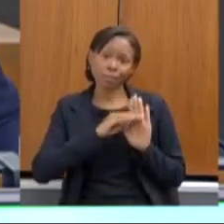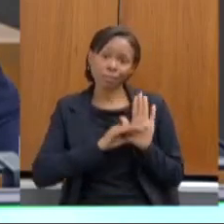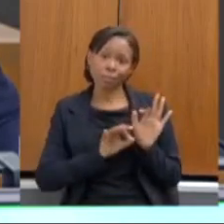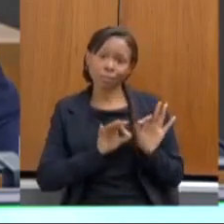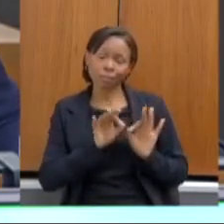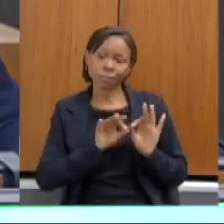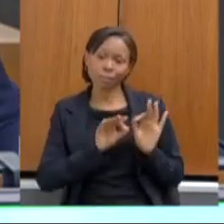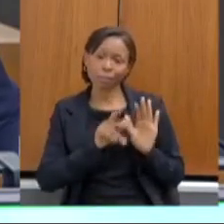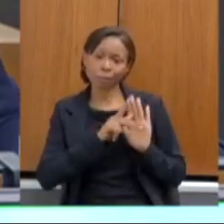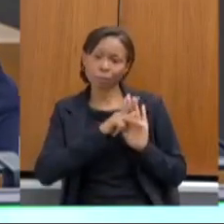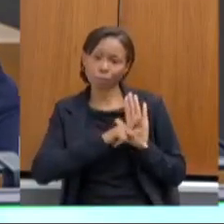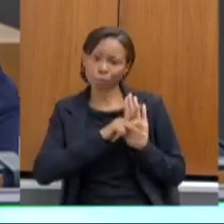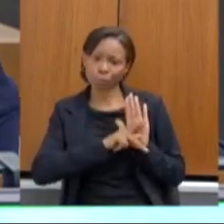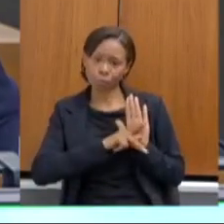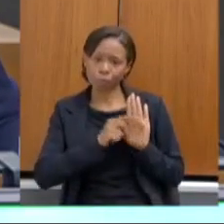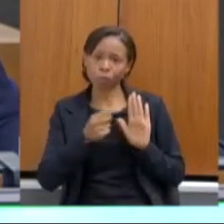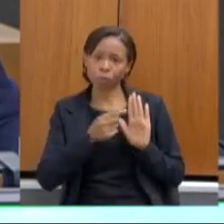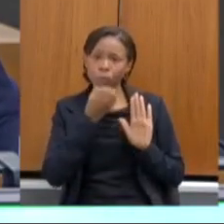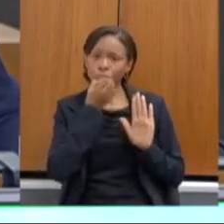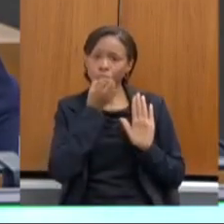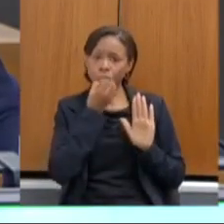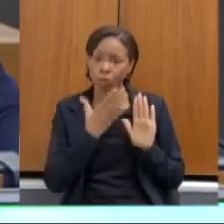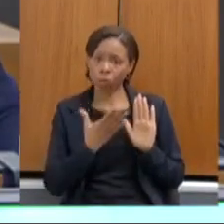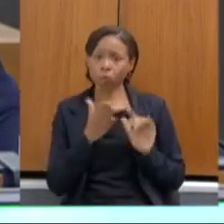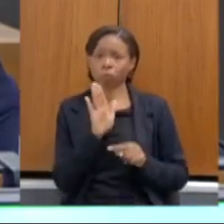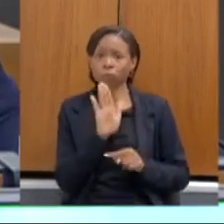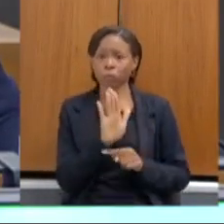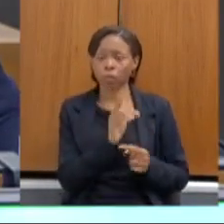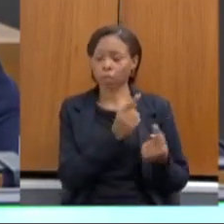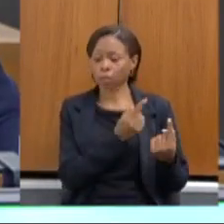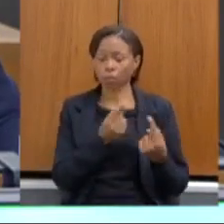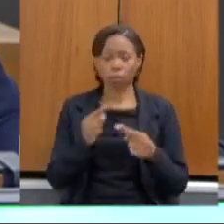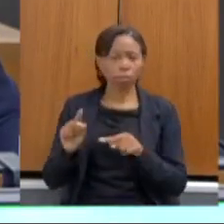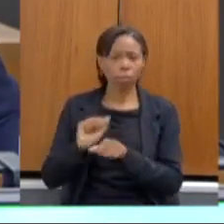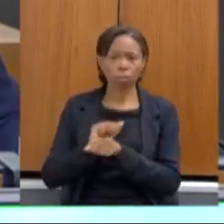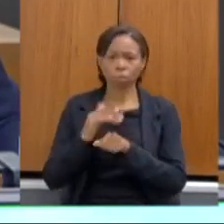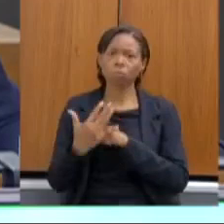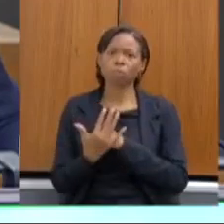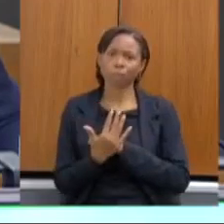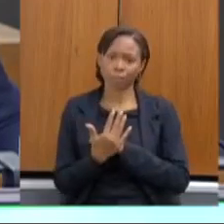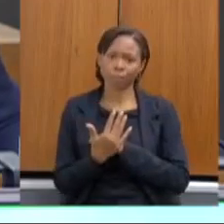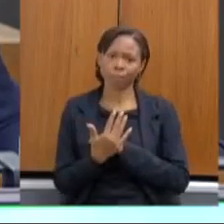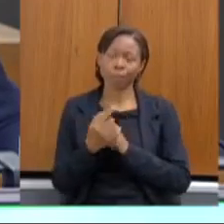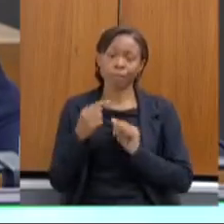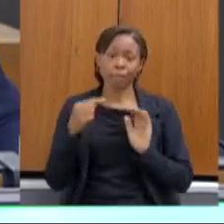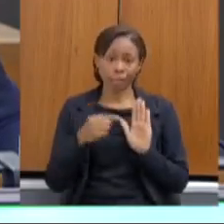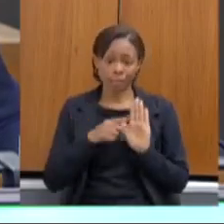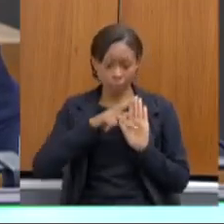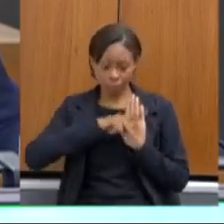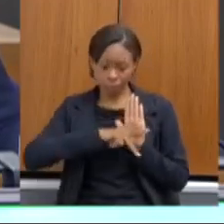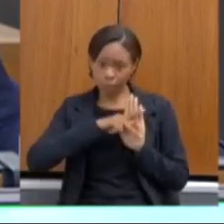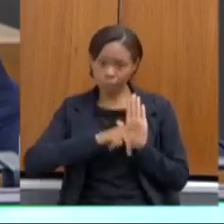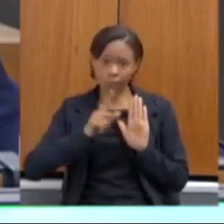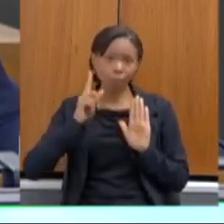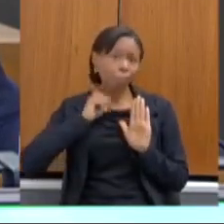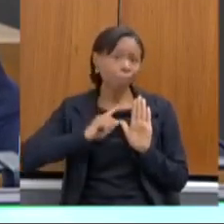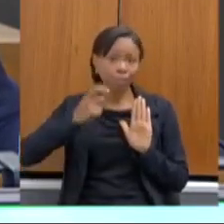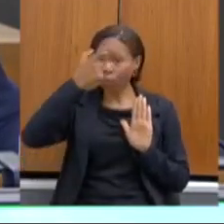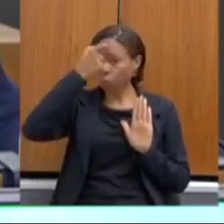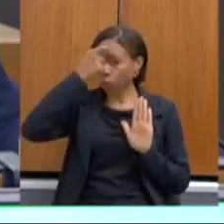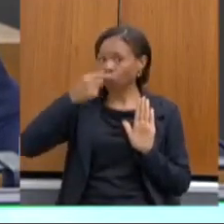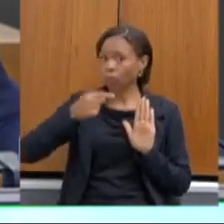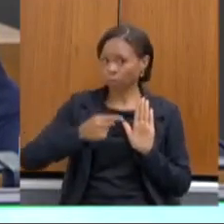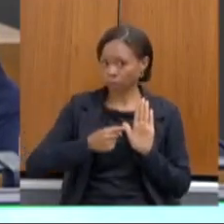realmente ajuda no combate à anemia o plano Minas consciente foi o primeiro plano do Brasil